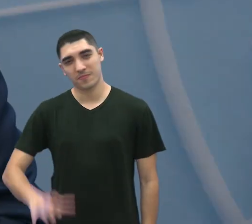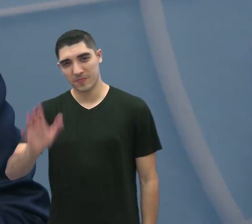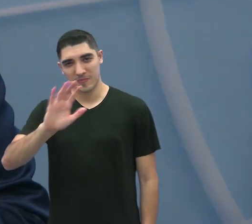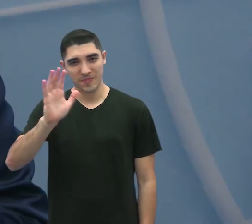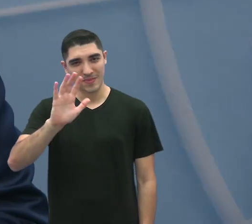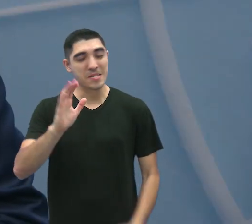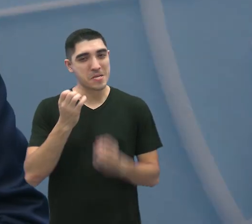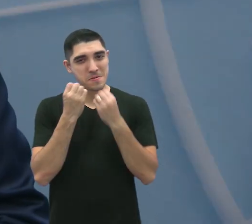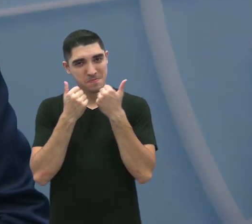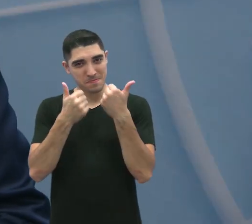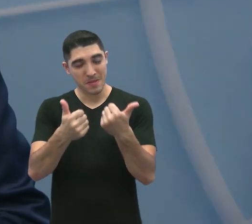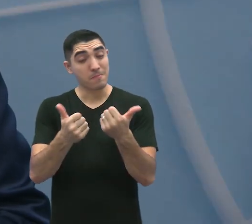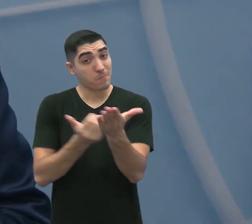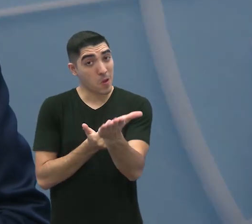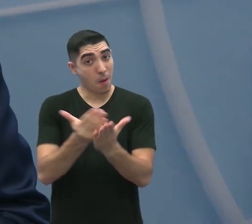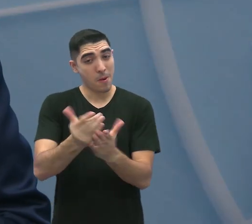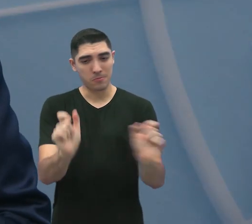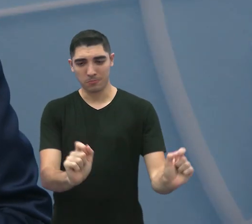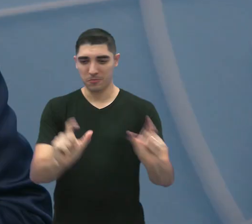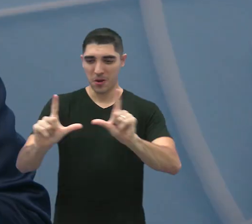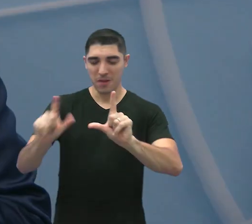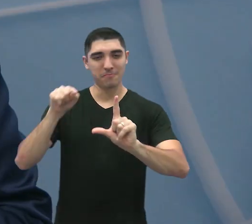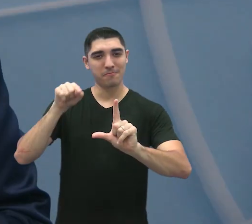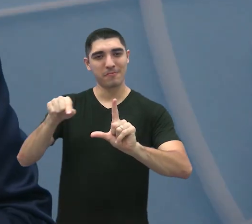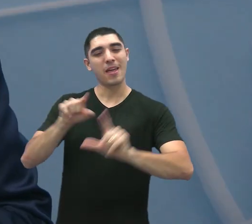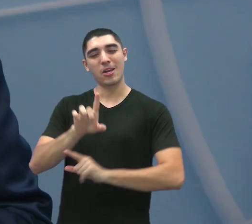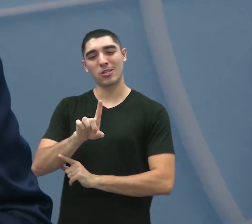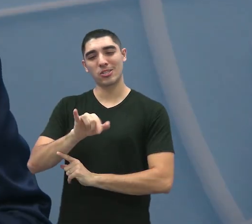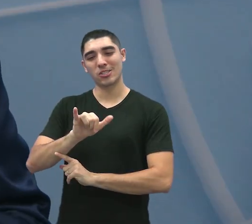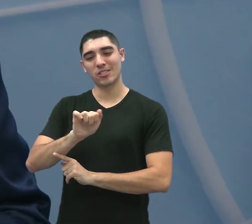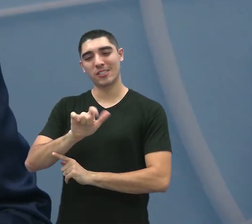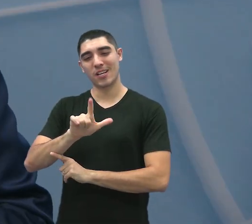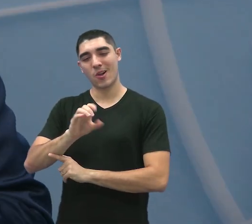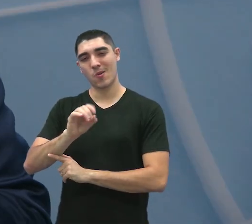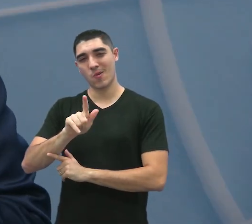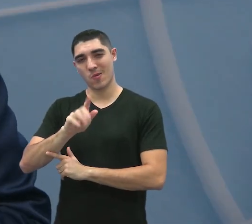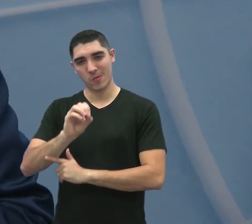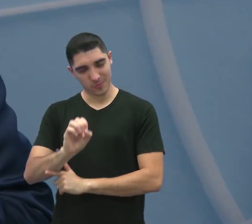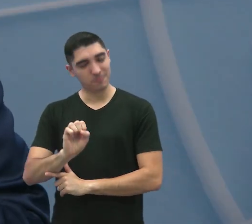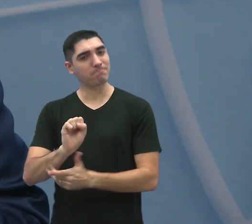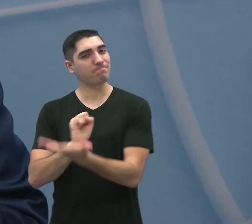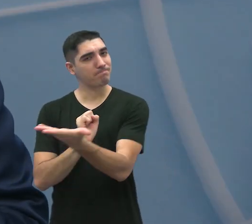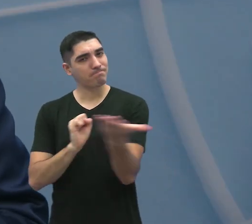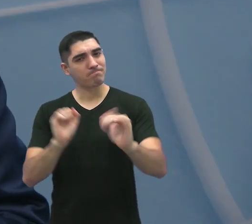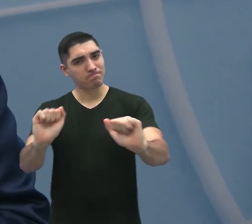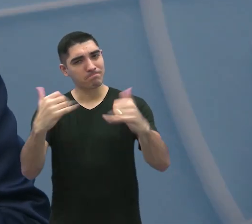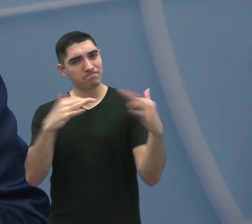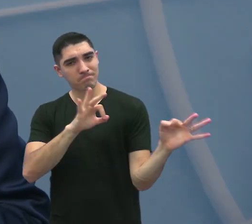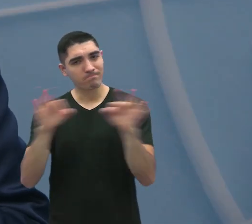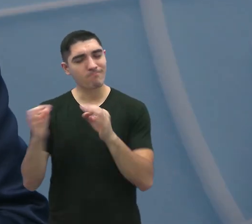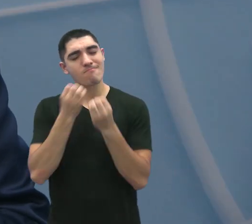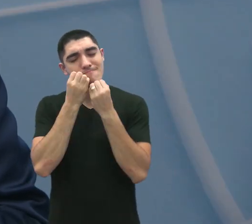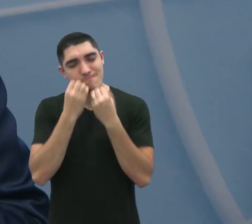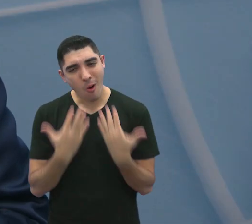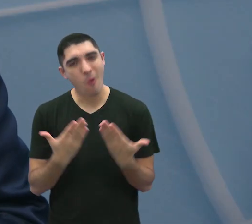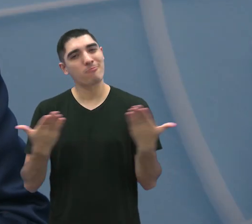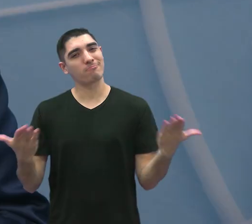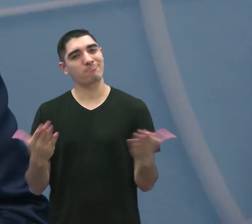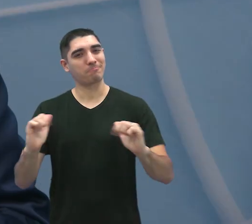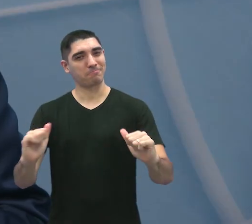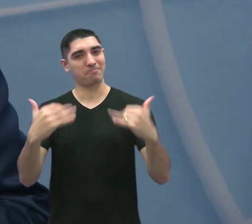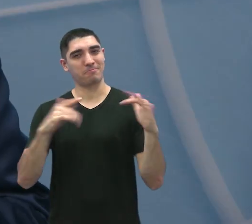Oi pessoal, está começando mais uma edição do Diálogos da Cidade. Que bom ter você com a gente em mais uma